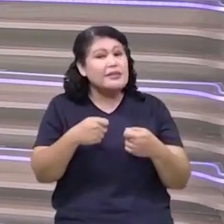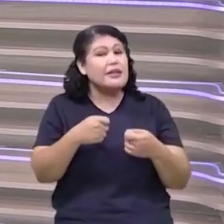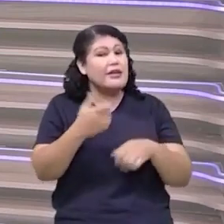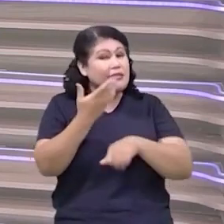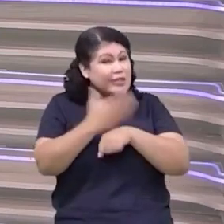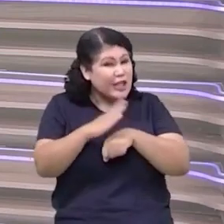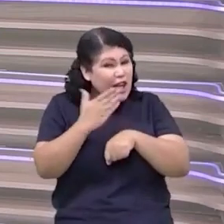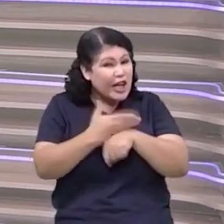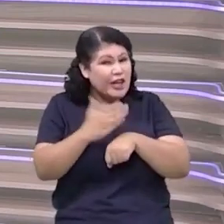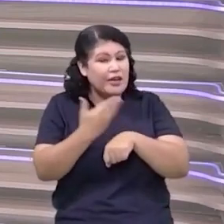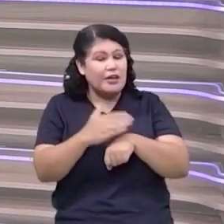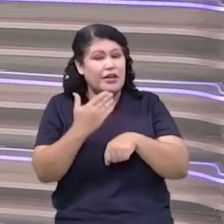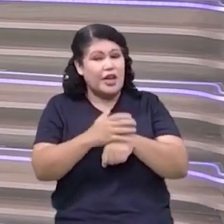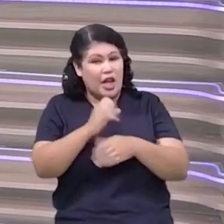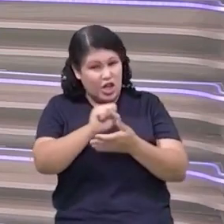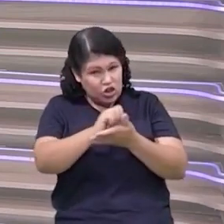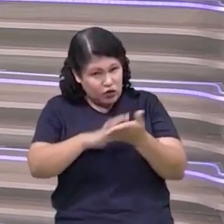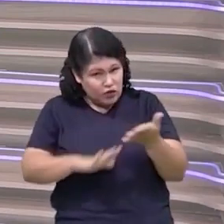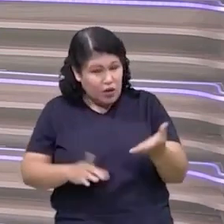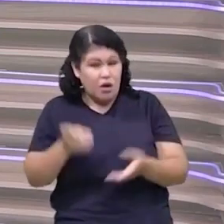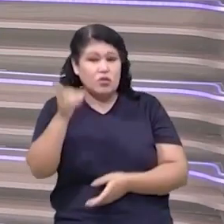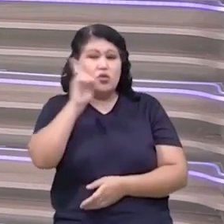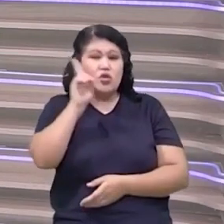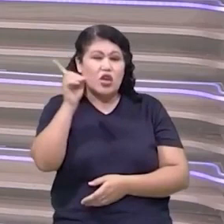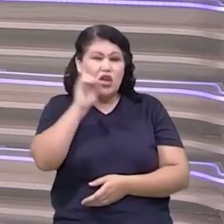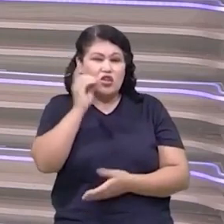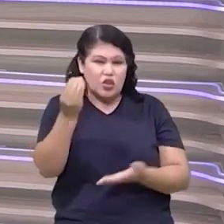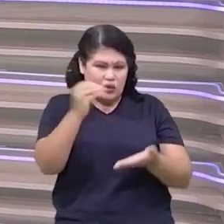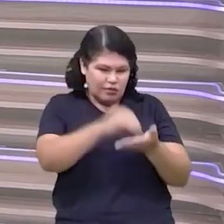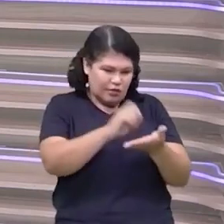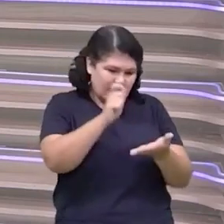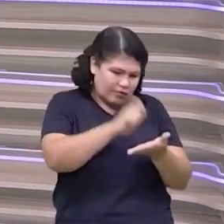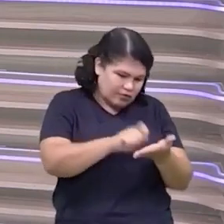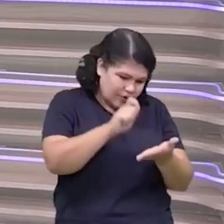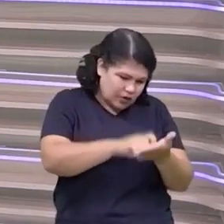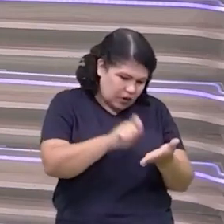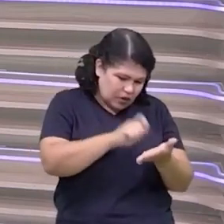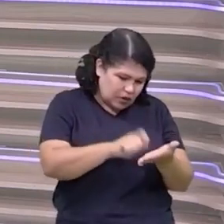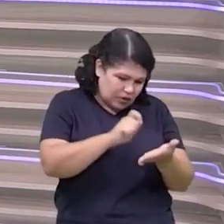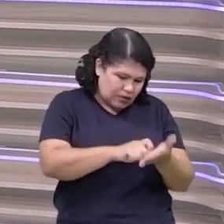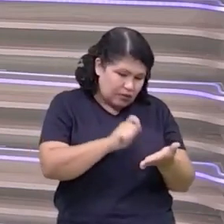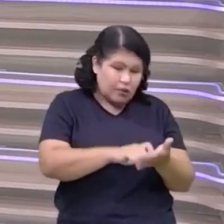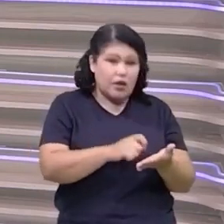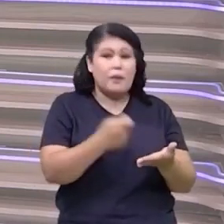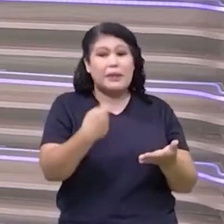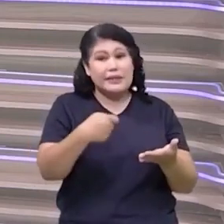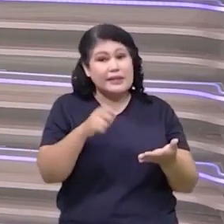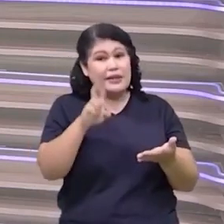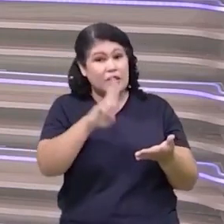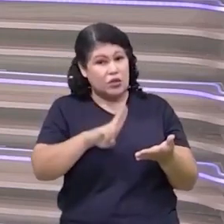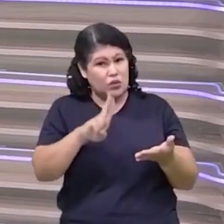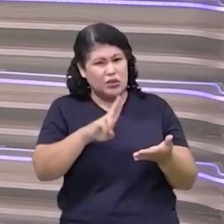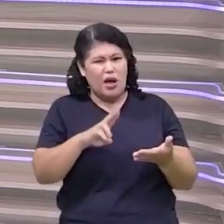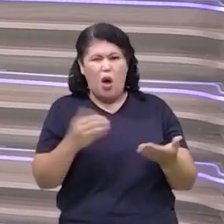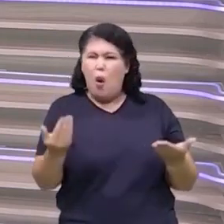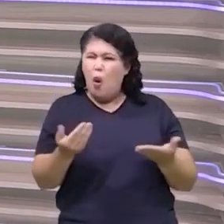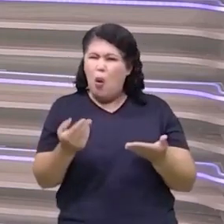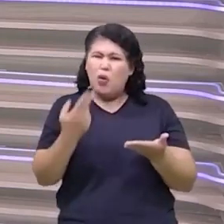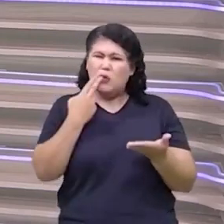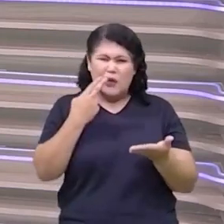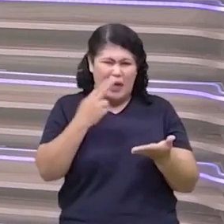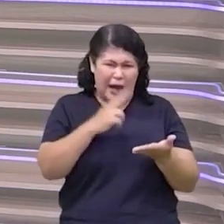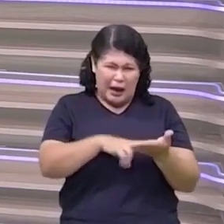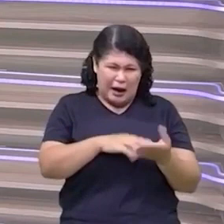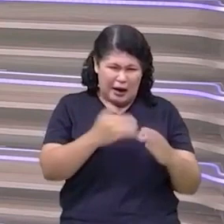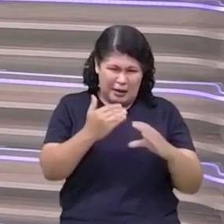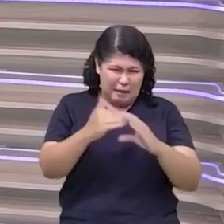atividades no nosso dia a dia, no nosso caderno. Quando eu vou mandar uma cartinha para um amigo, professora, a gente já não manda mais cartinha para